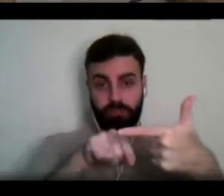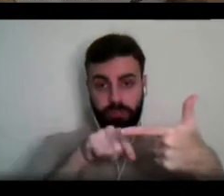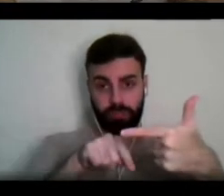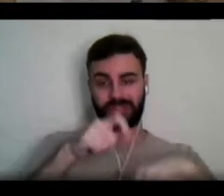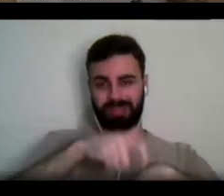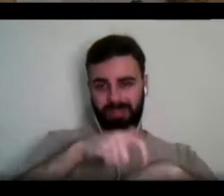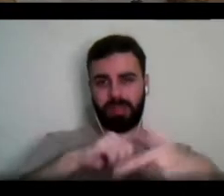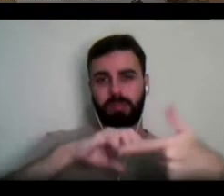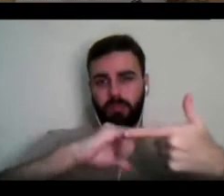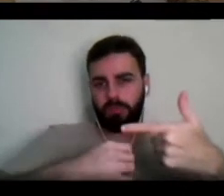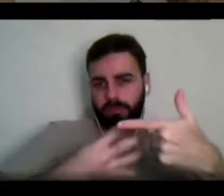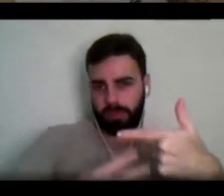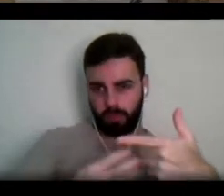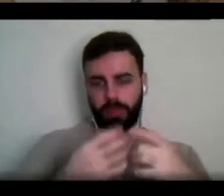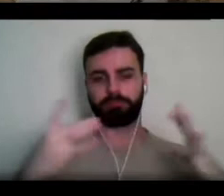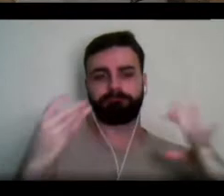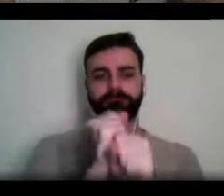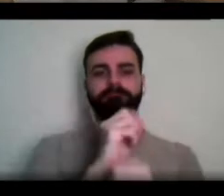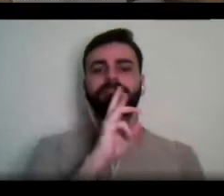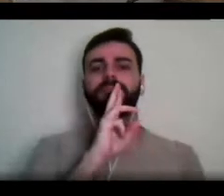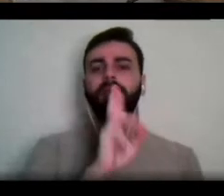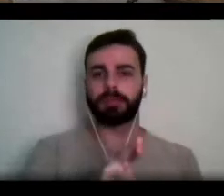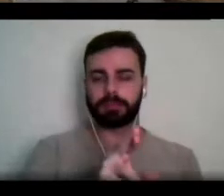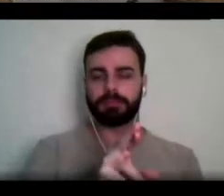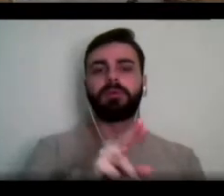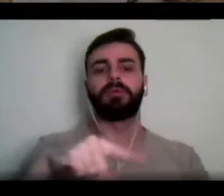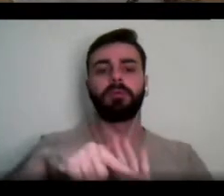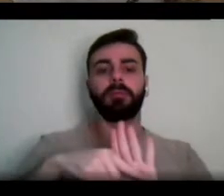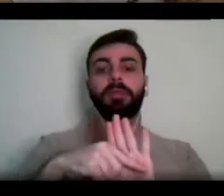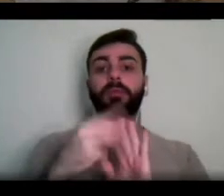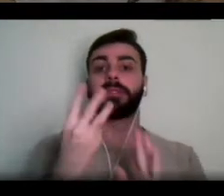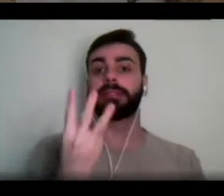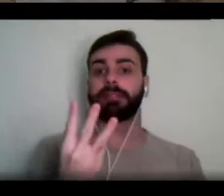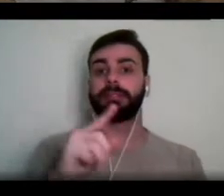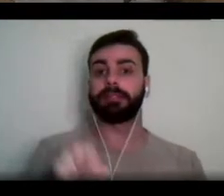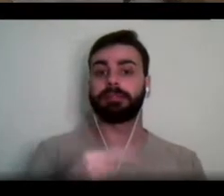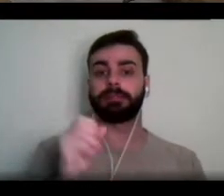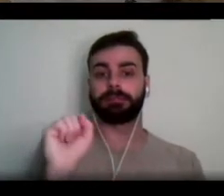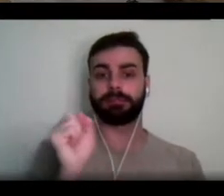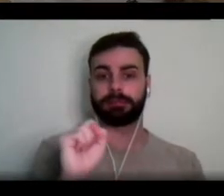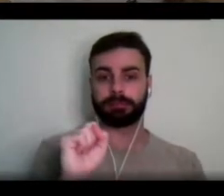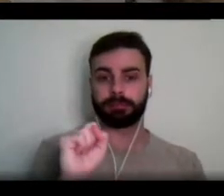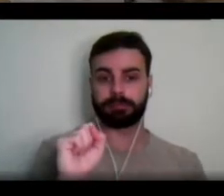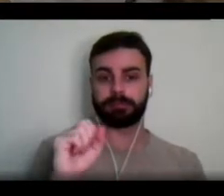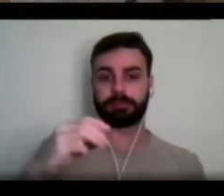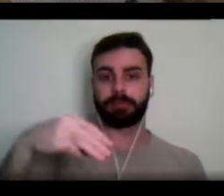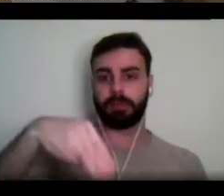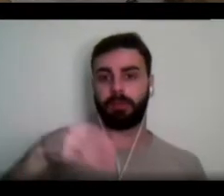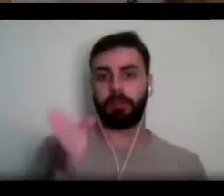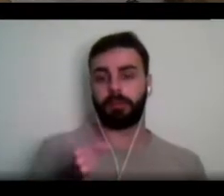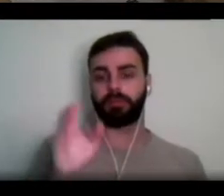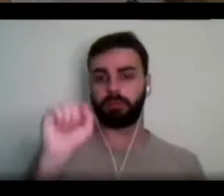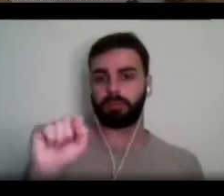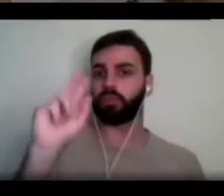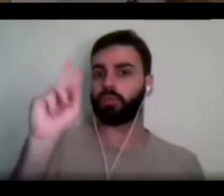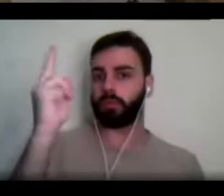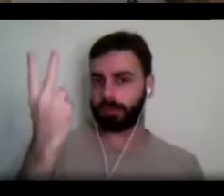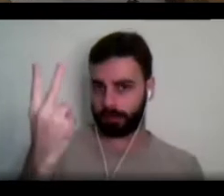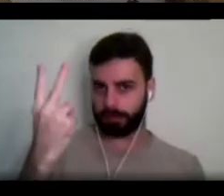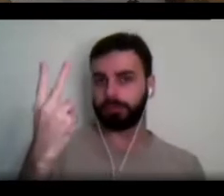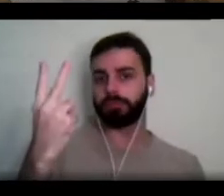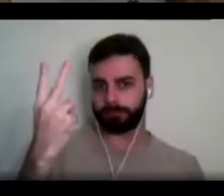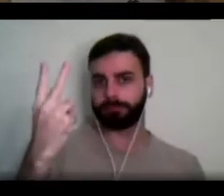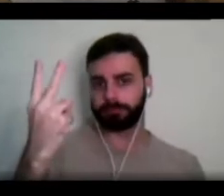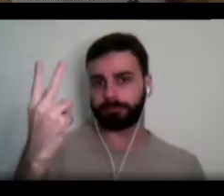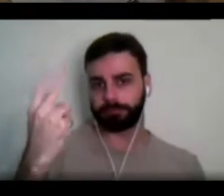444 metros por segundo, dividido por 94 segundos, vai dar esse menos